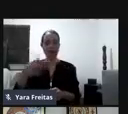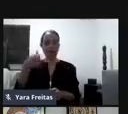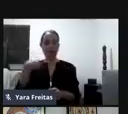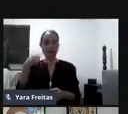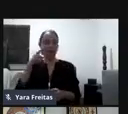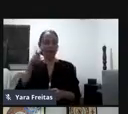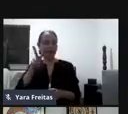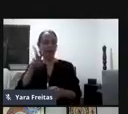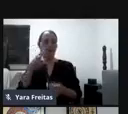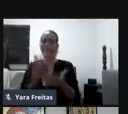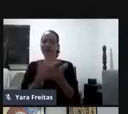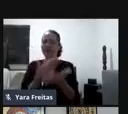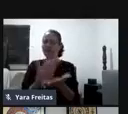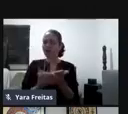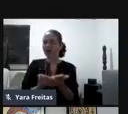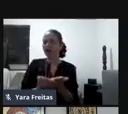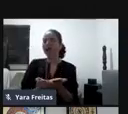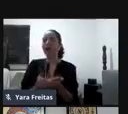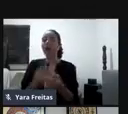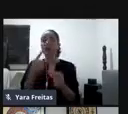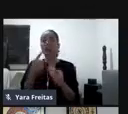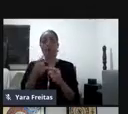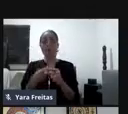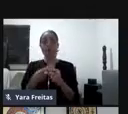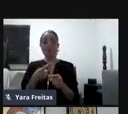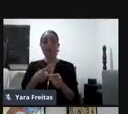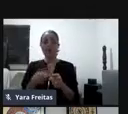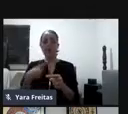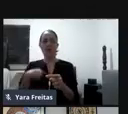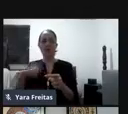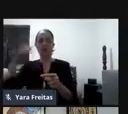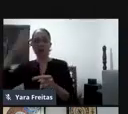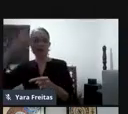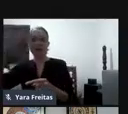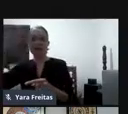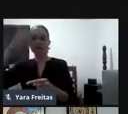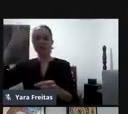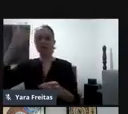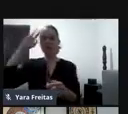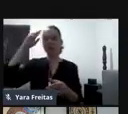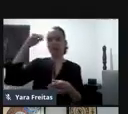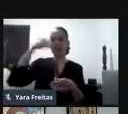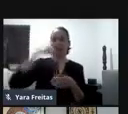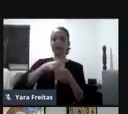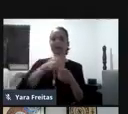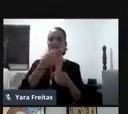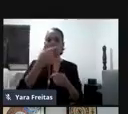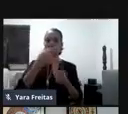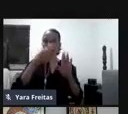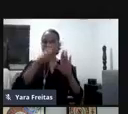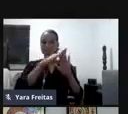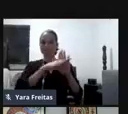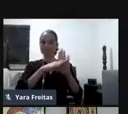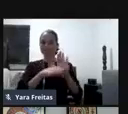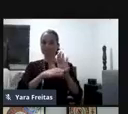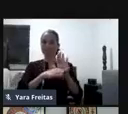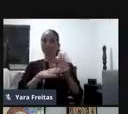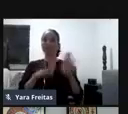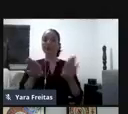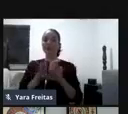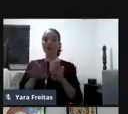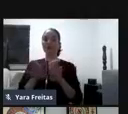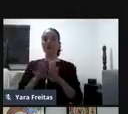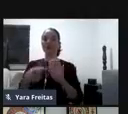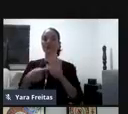sobre isso, porque eu imaginava que dentro desses 12 fatores de risco iria entrar a questão